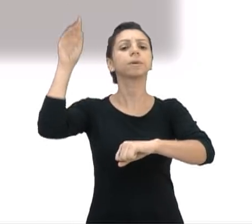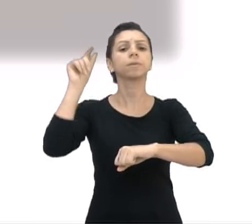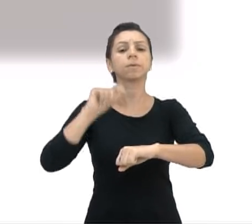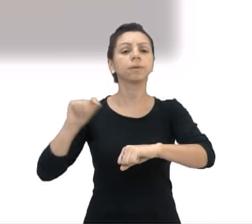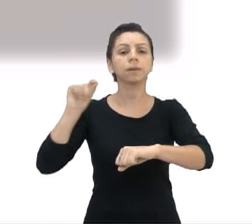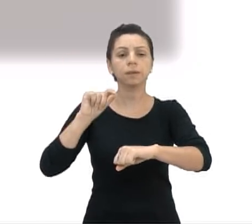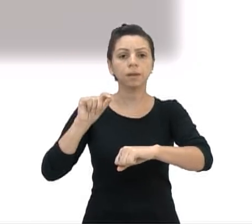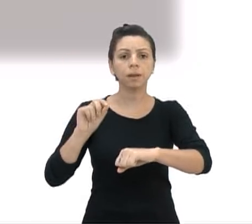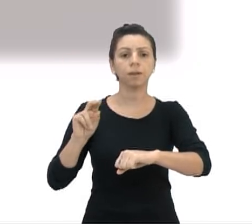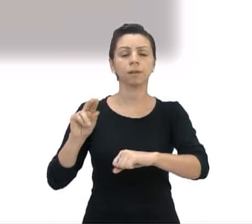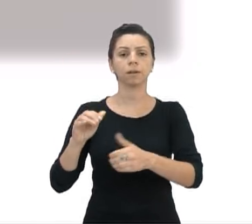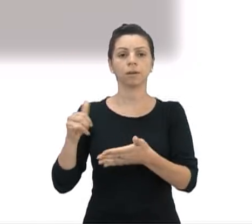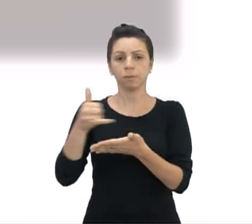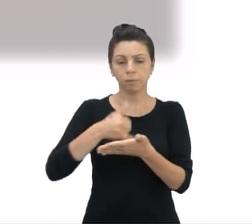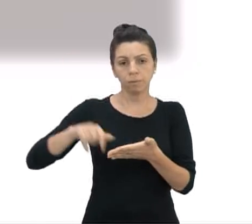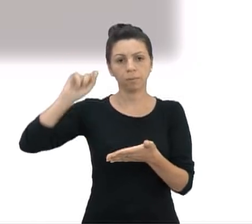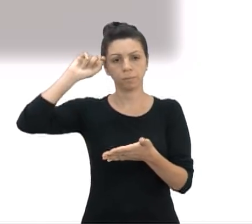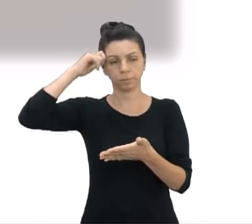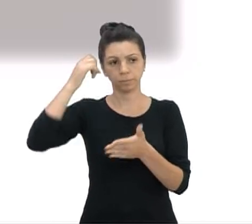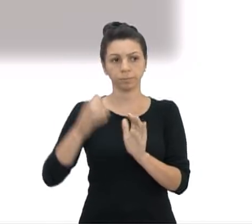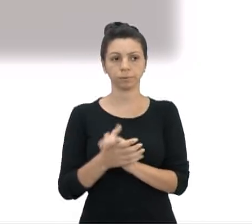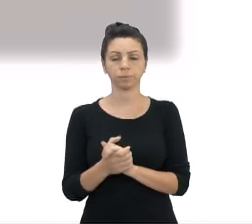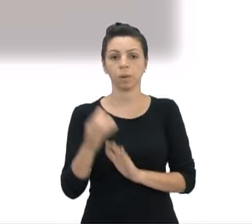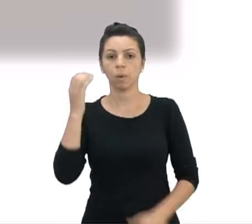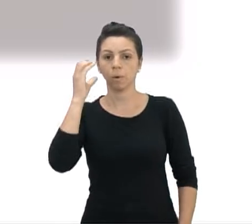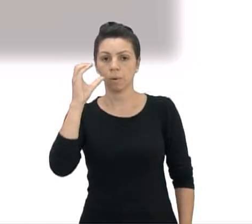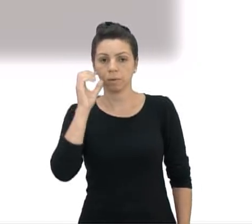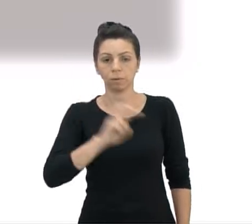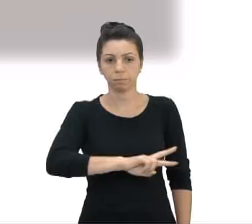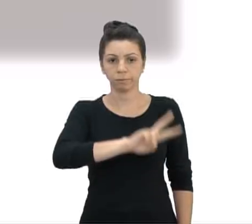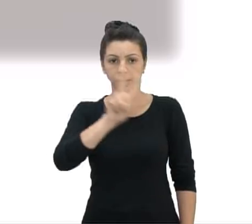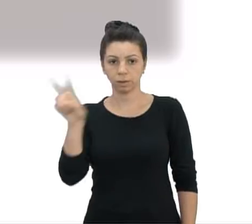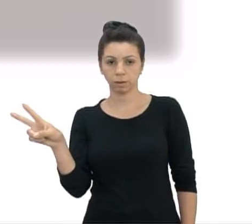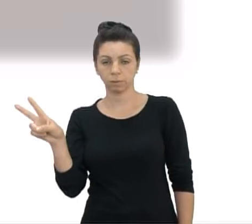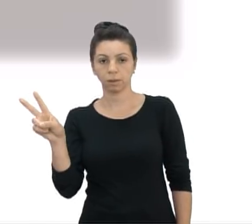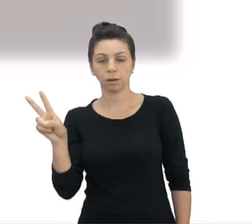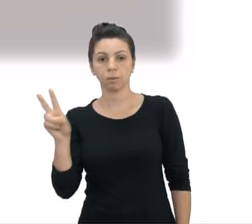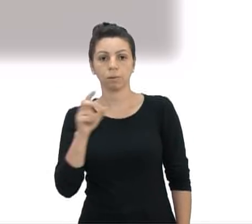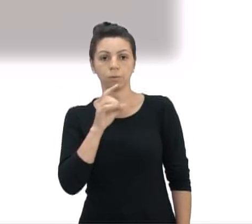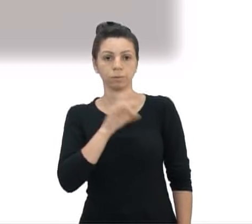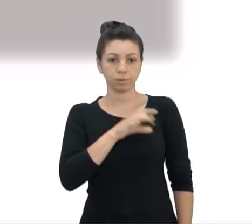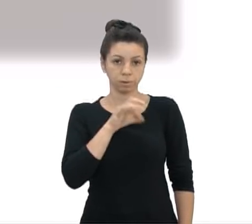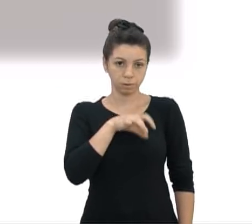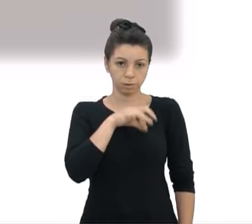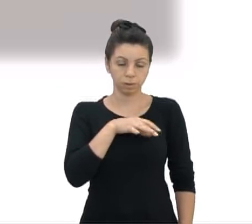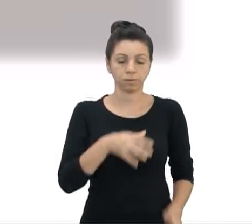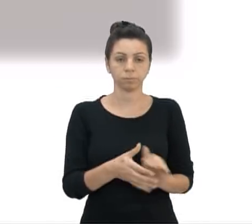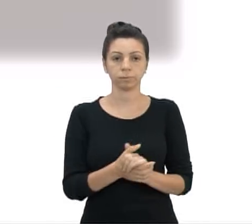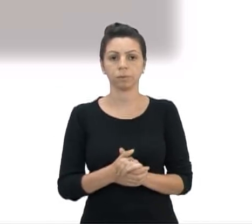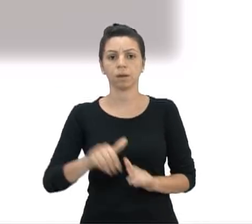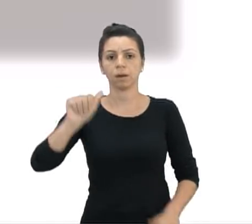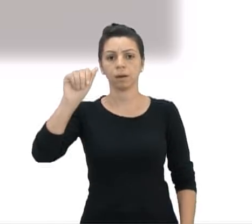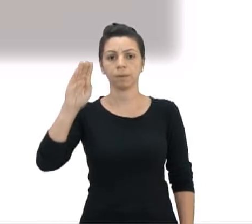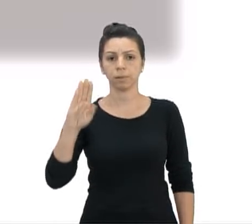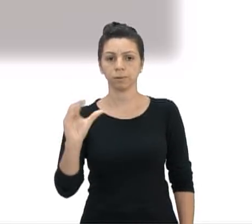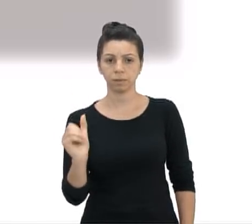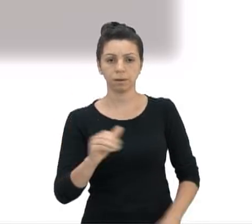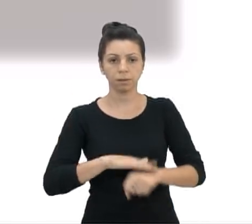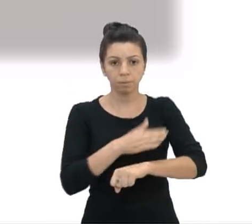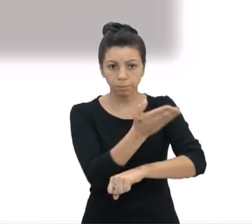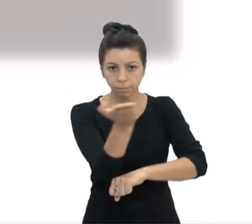de petróleo? Colômbia, Venezuela ou Chile? Letra A, letra B ou letra C? Vai lá!